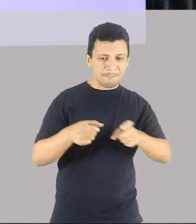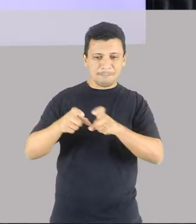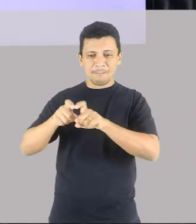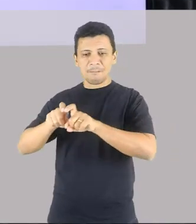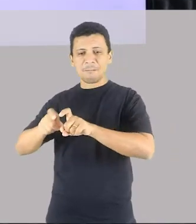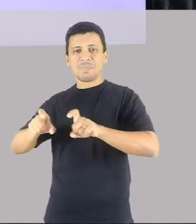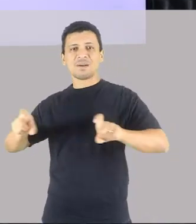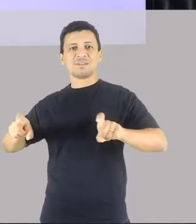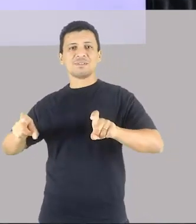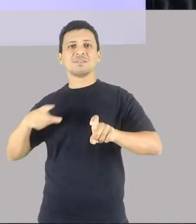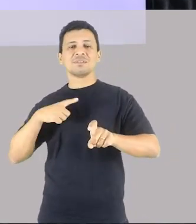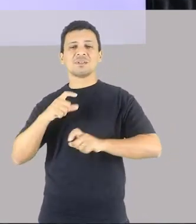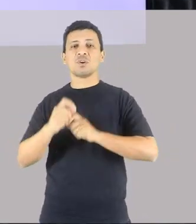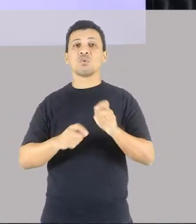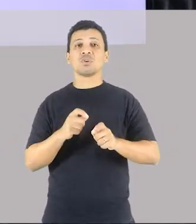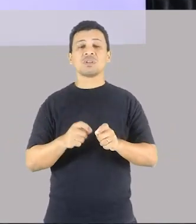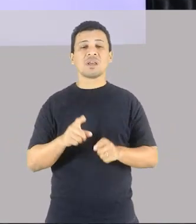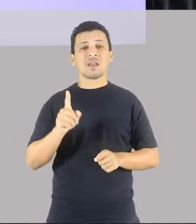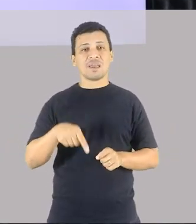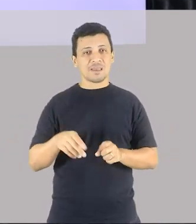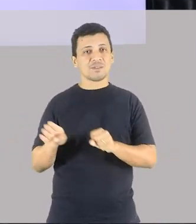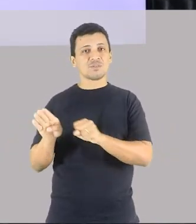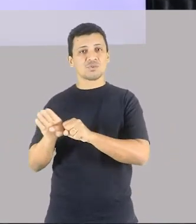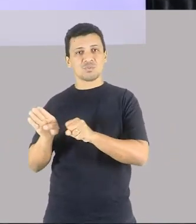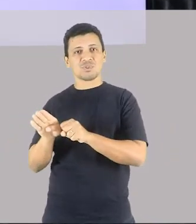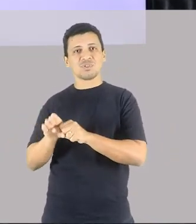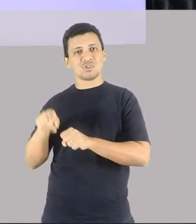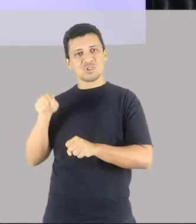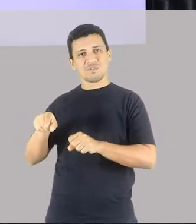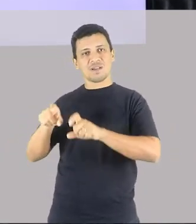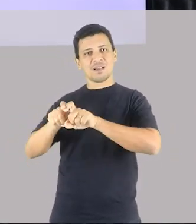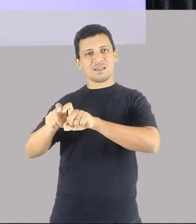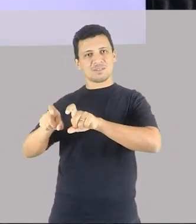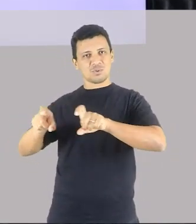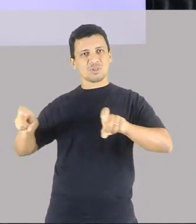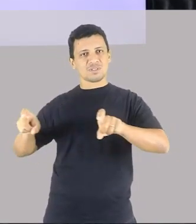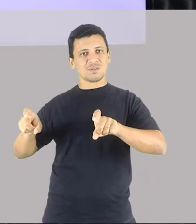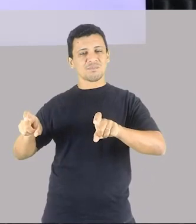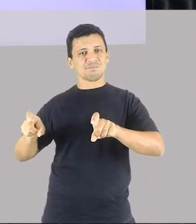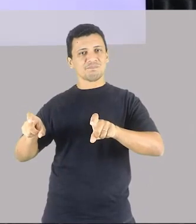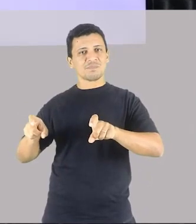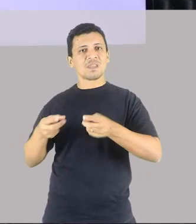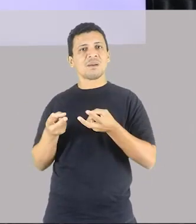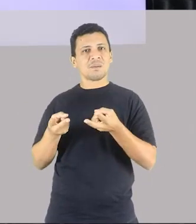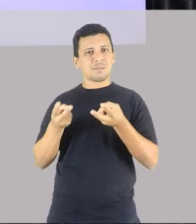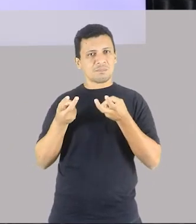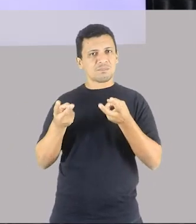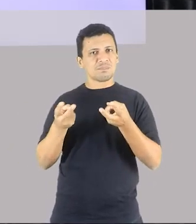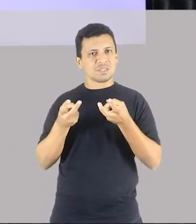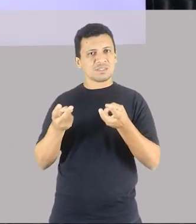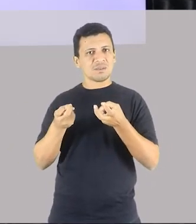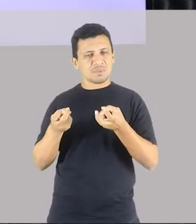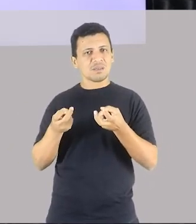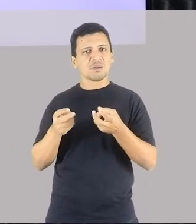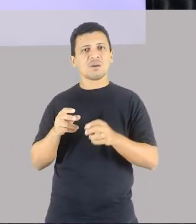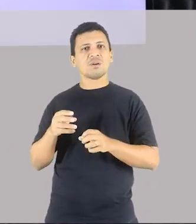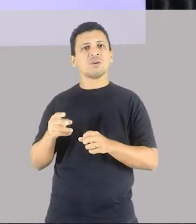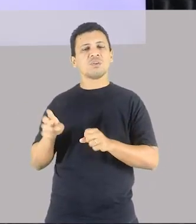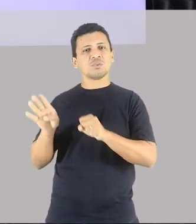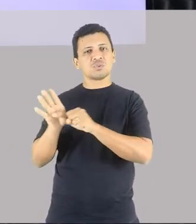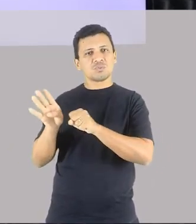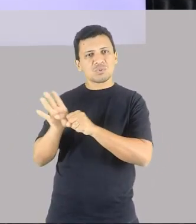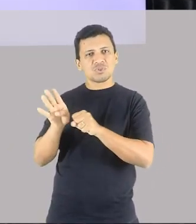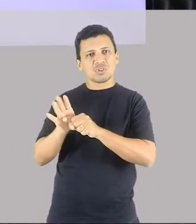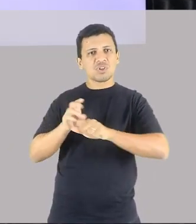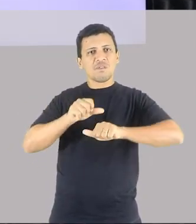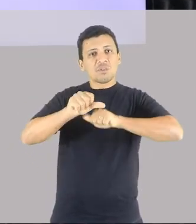oração? É uma oração substantiva, né? Dá nitidamente para perceber o substantivo se